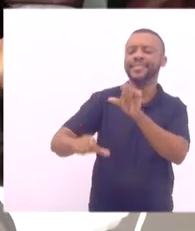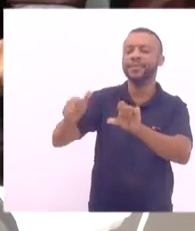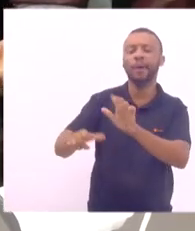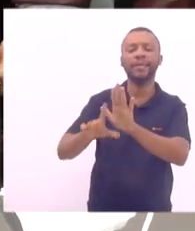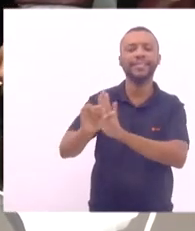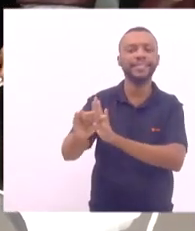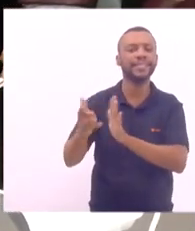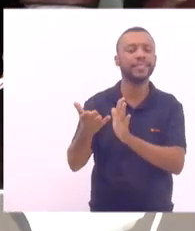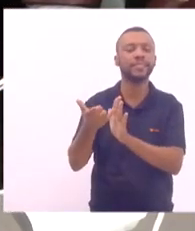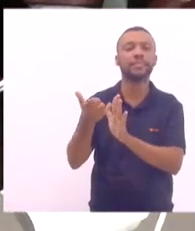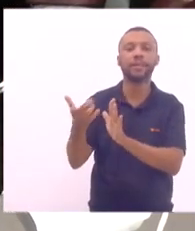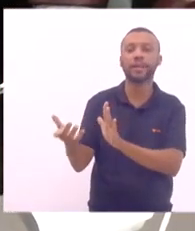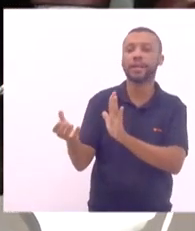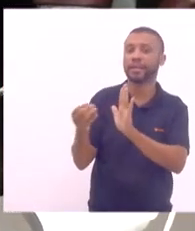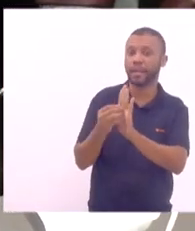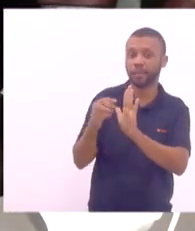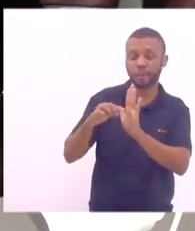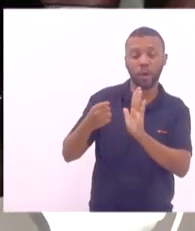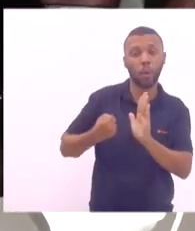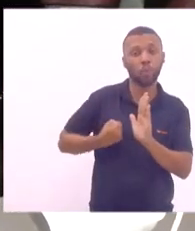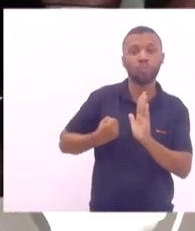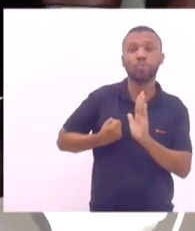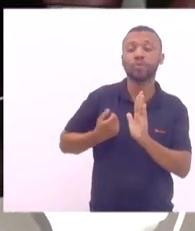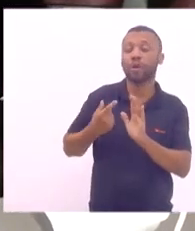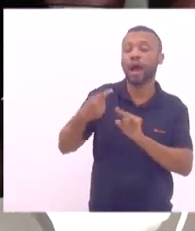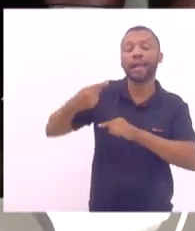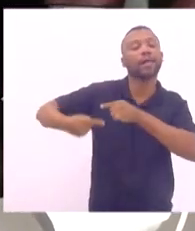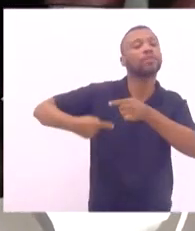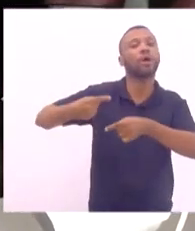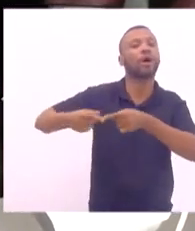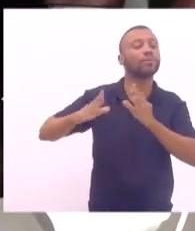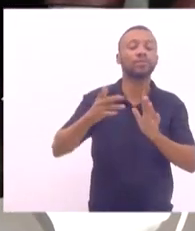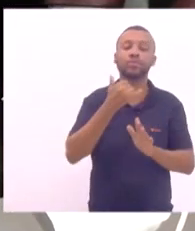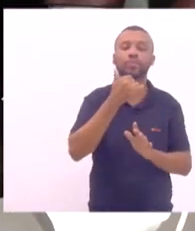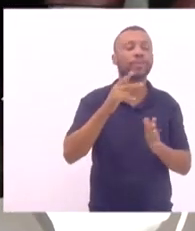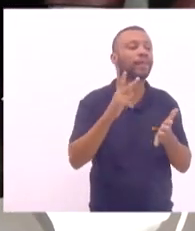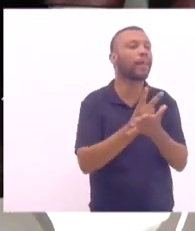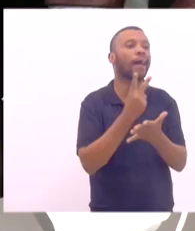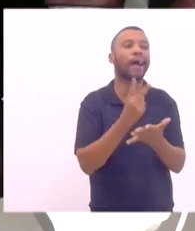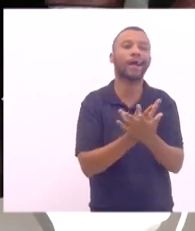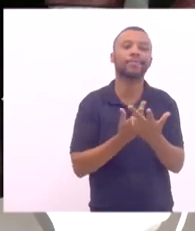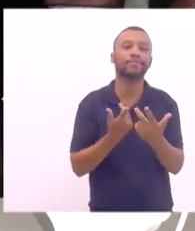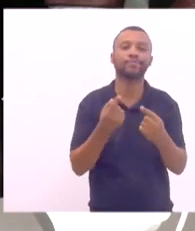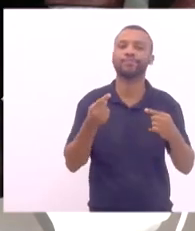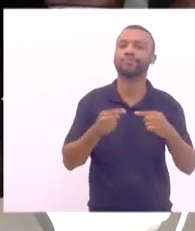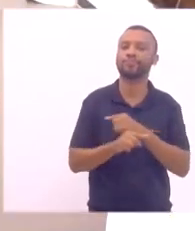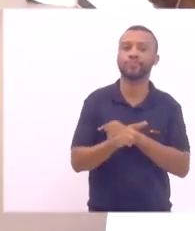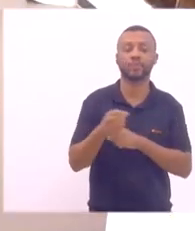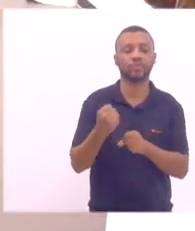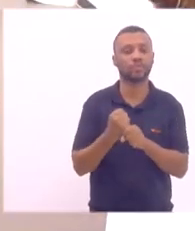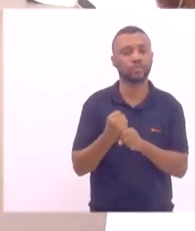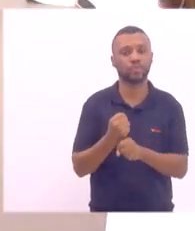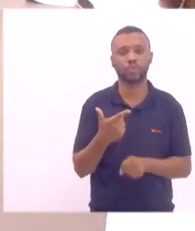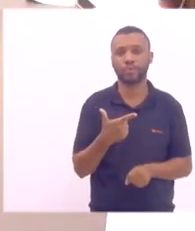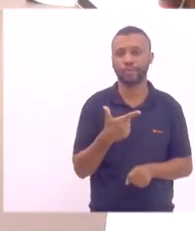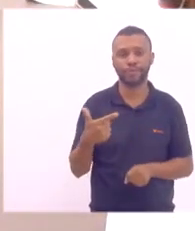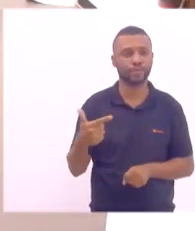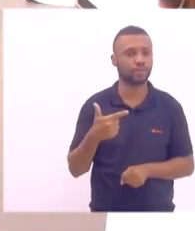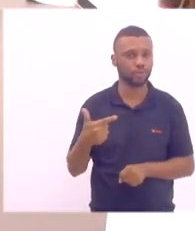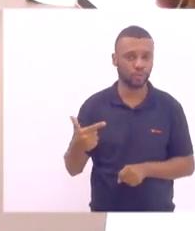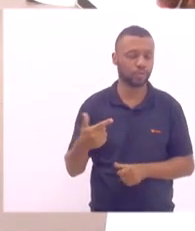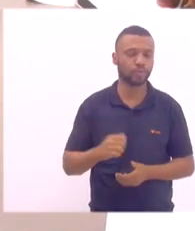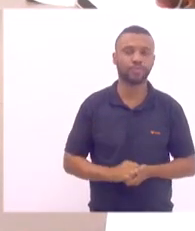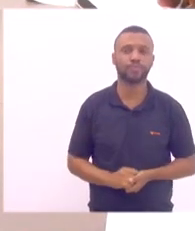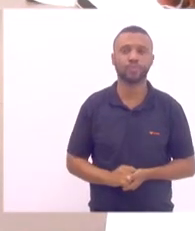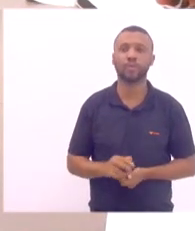já expirou. Ela recebe um número lá. Não, é porque tá errado o seu coisa, porque ela é de 22. Ela é de 22. 1.101 de